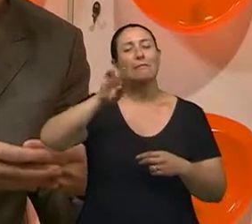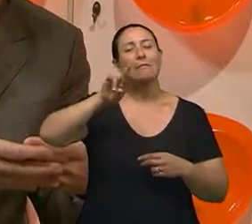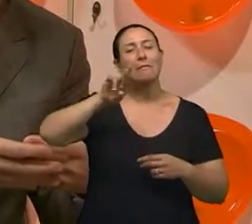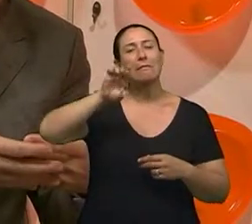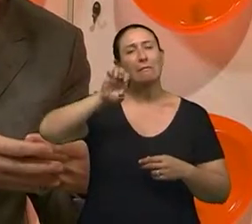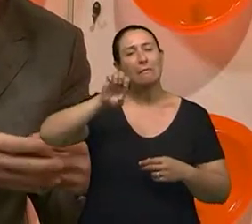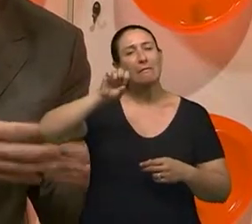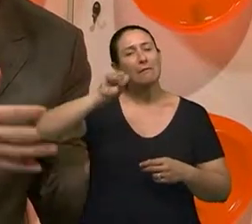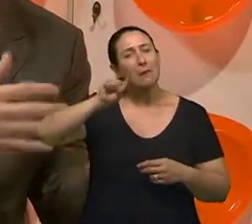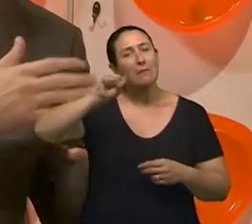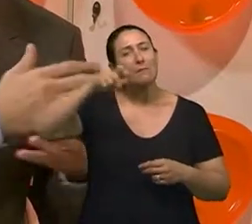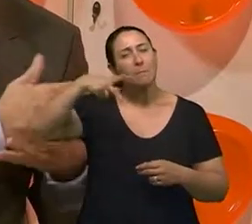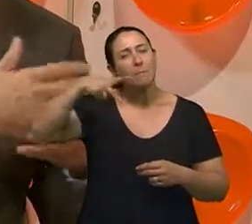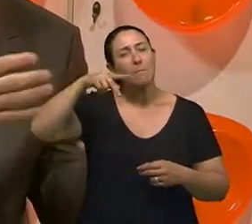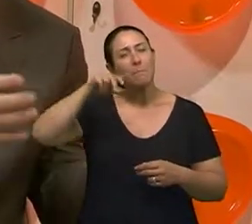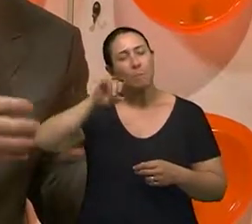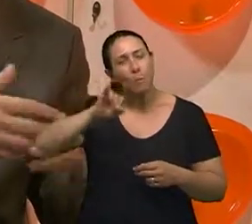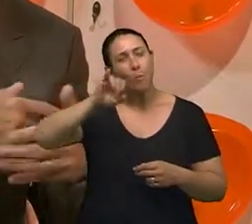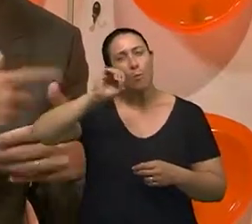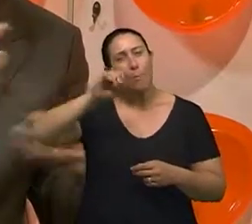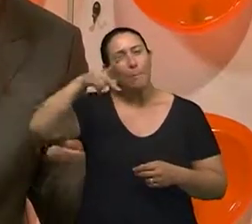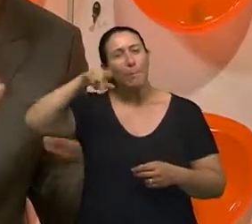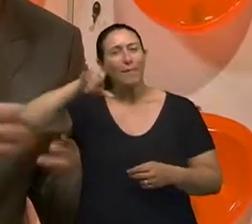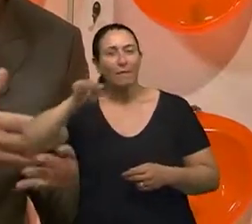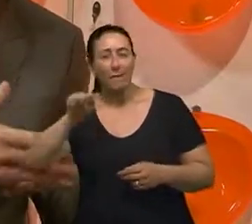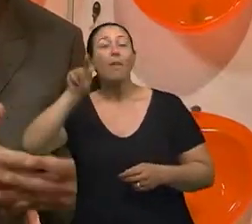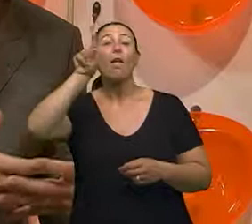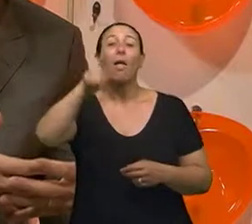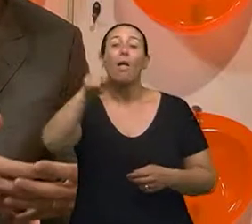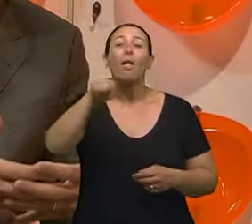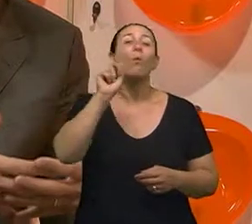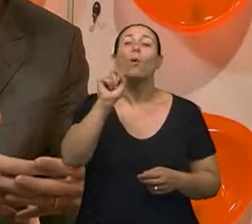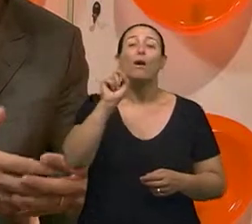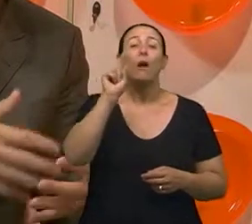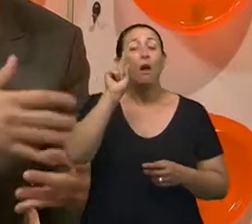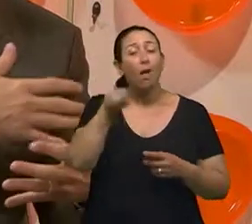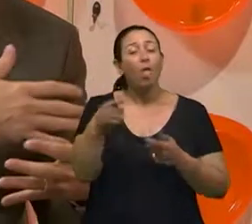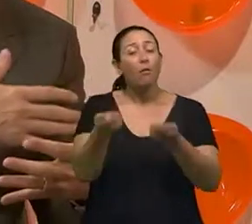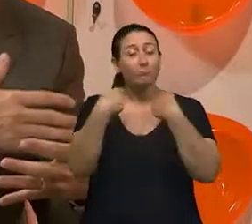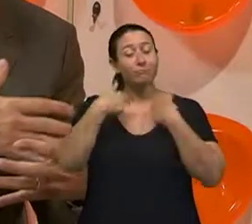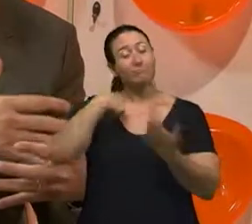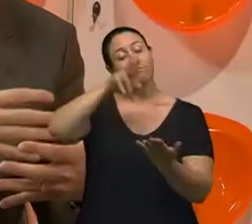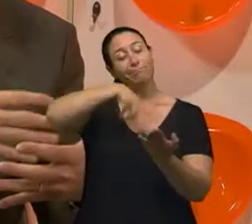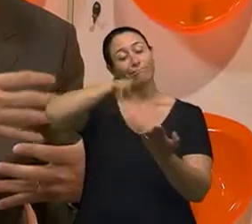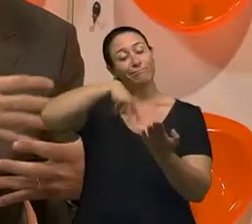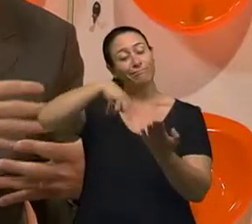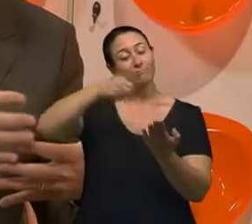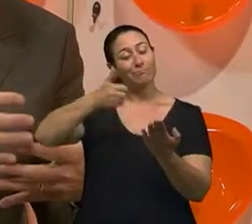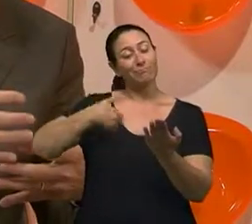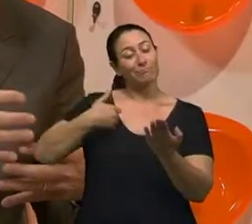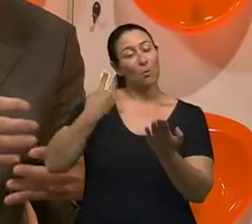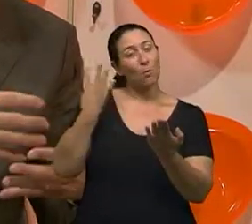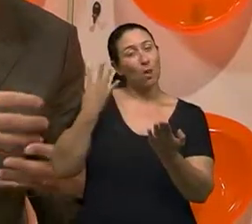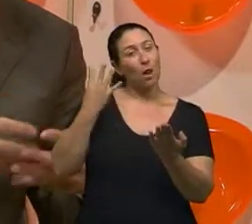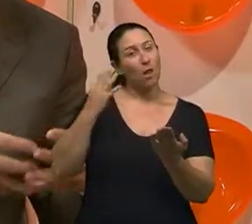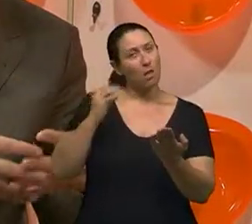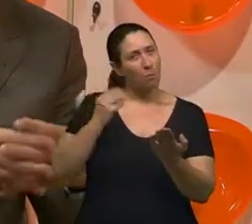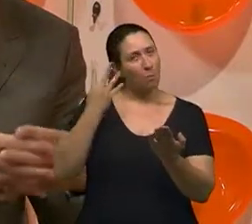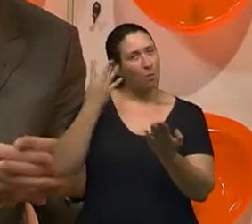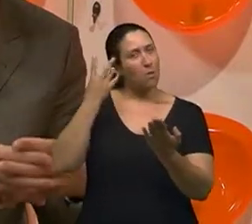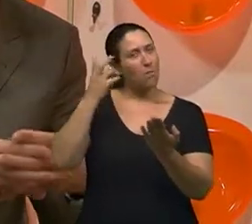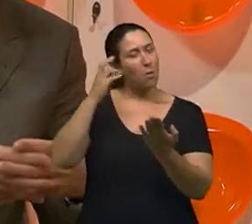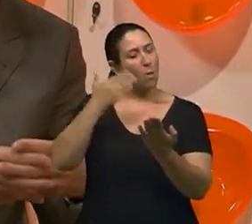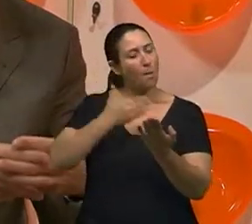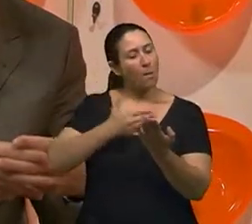leitura de perto. Você pode passar a vida inteira vendo bem de longe e lendo perfeitamente. A partir dos 40, 45 anos, você